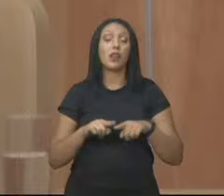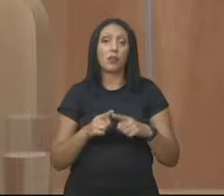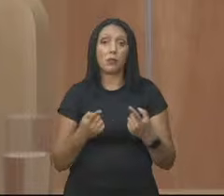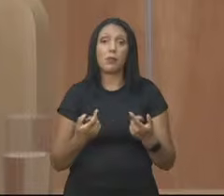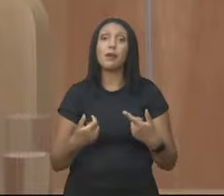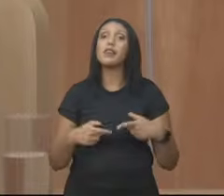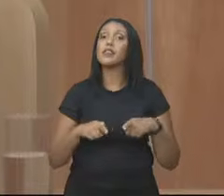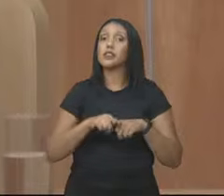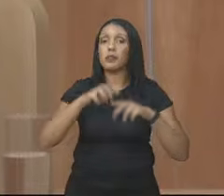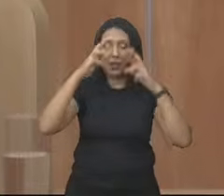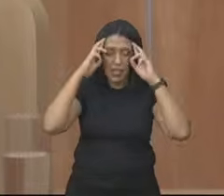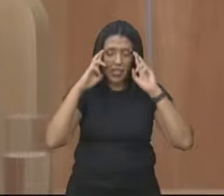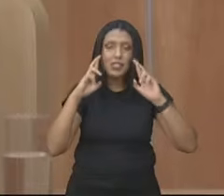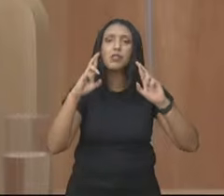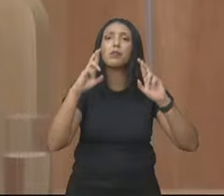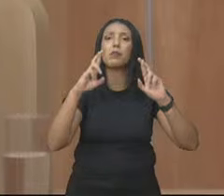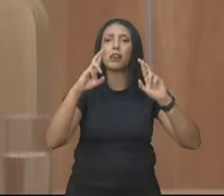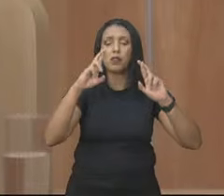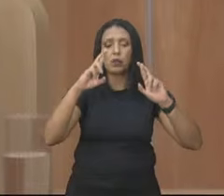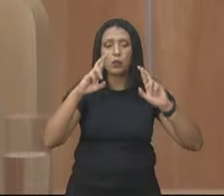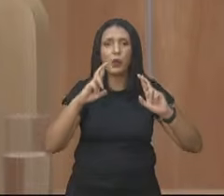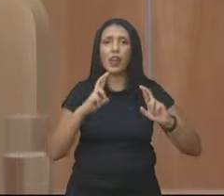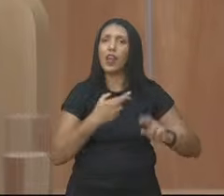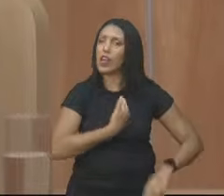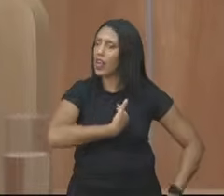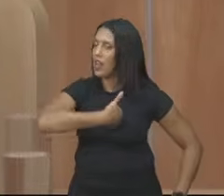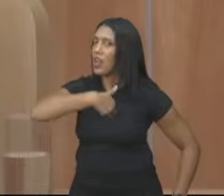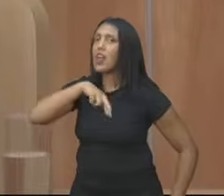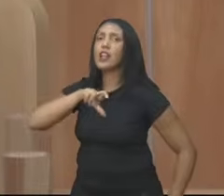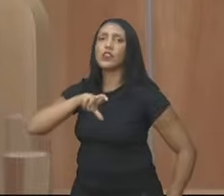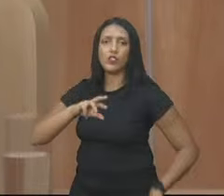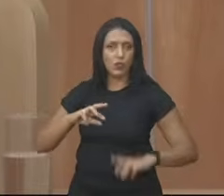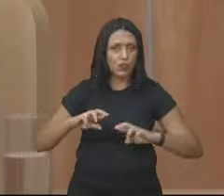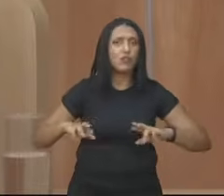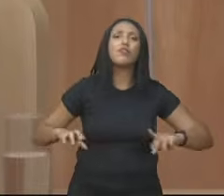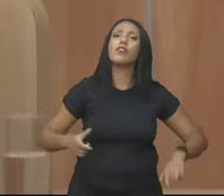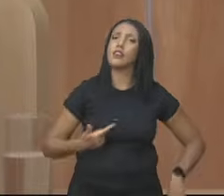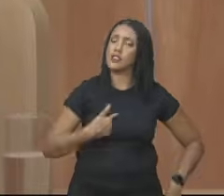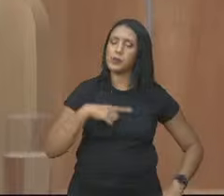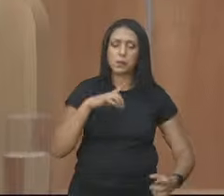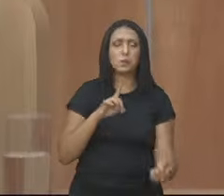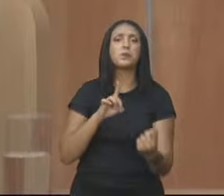temos essa questão de escolhas, porque eu sou evangélico. E me emocionei ali,